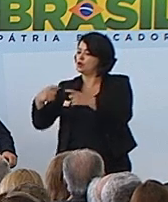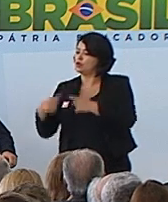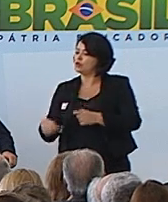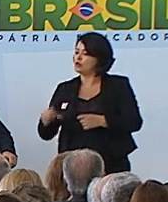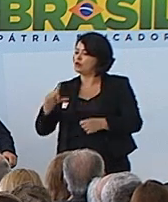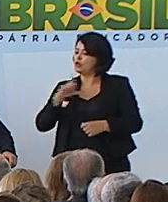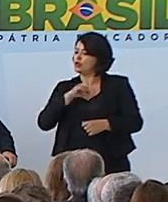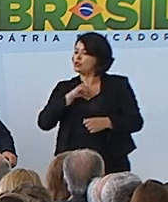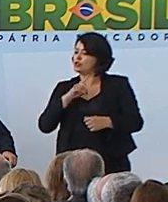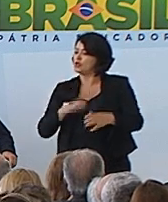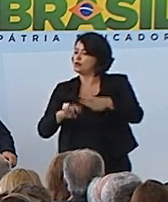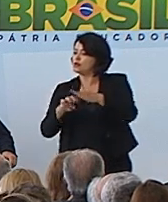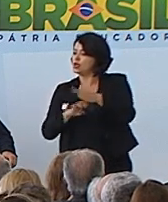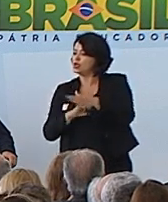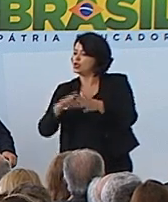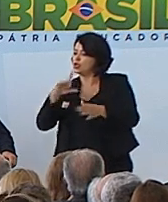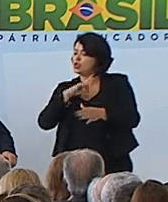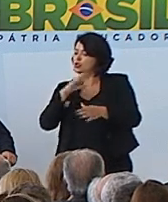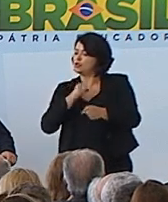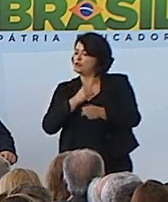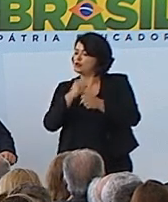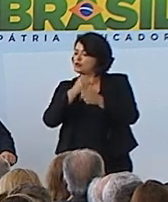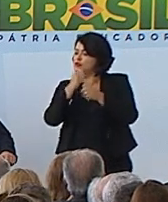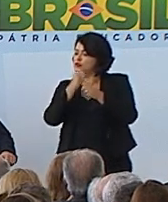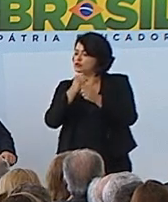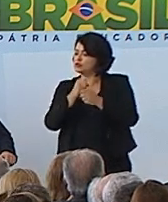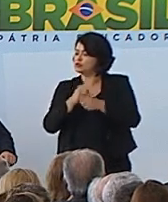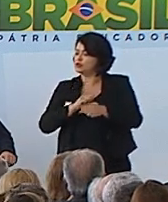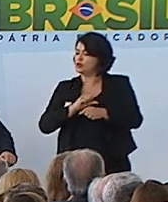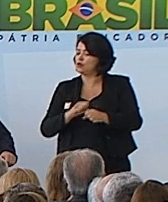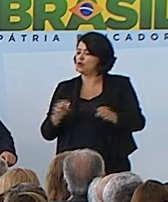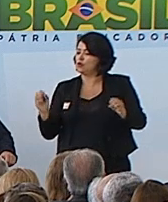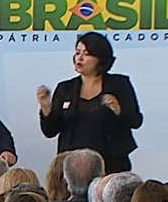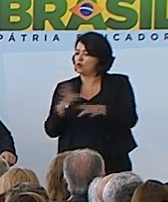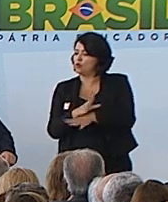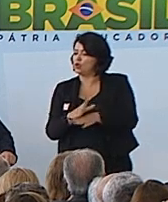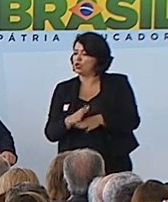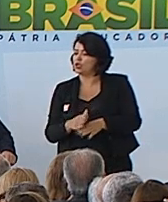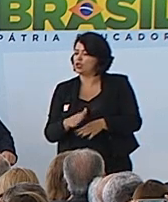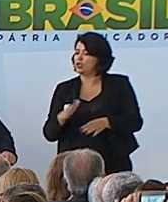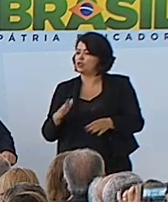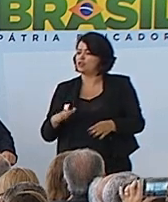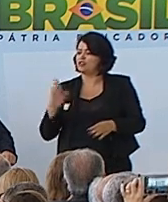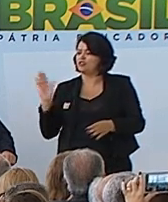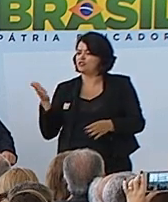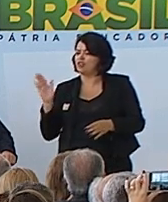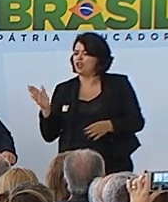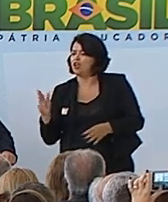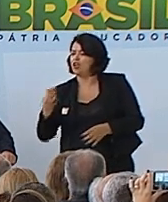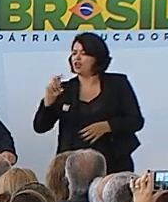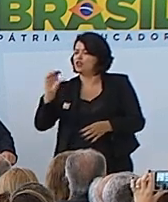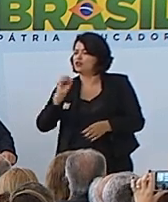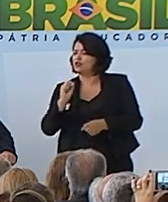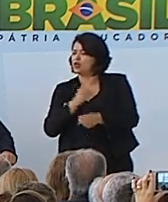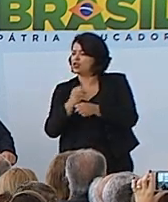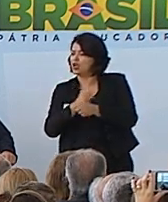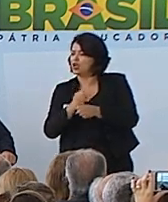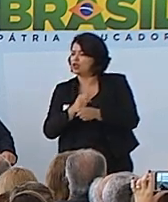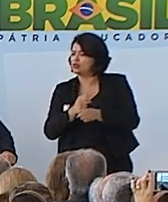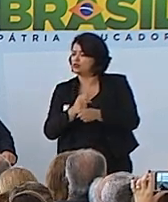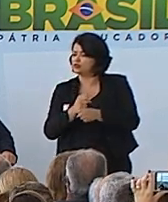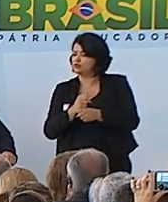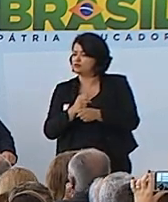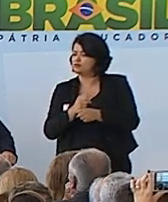atividade será exercida teve a construção original concluída mais 50 anos da data da solicitação da licença tem um